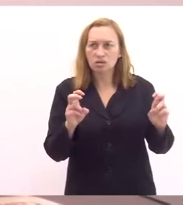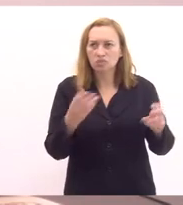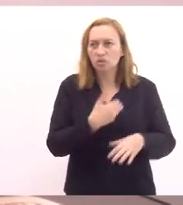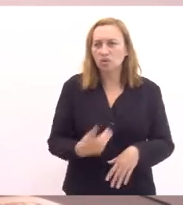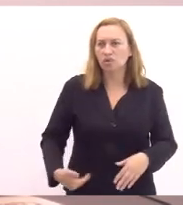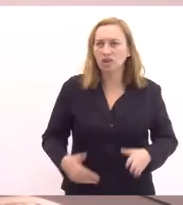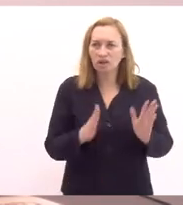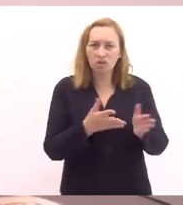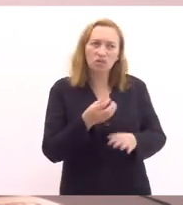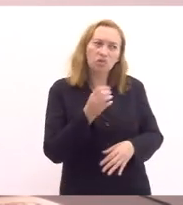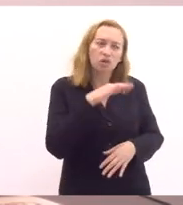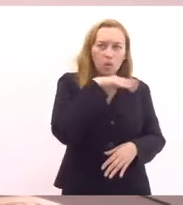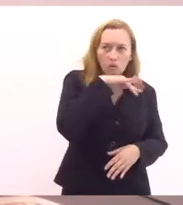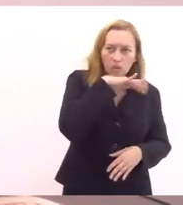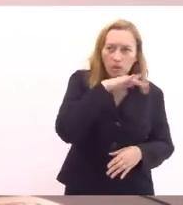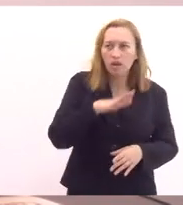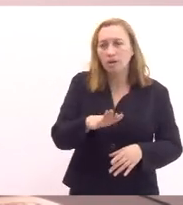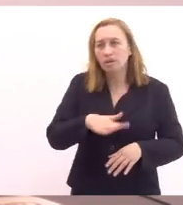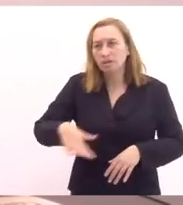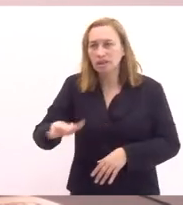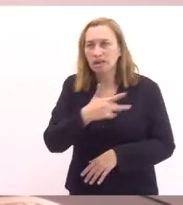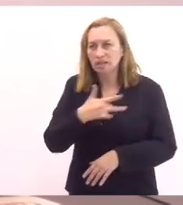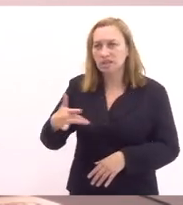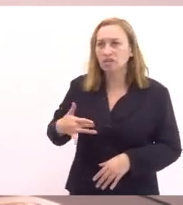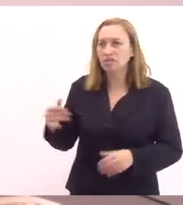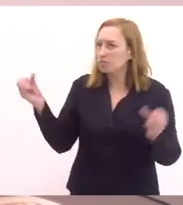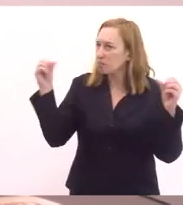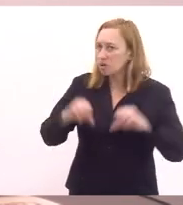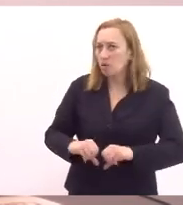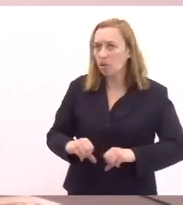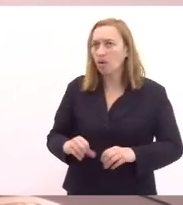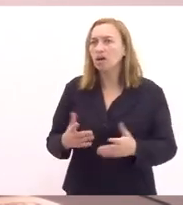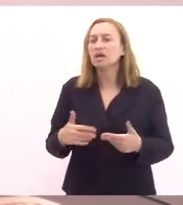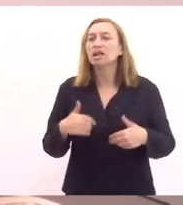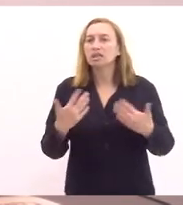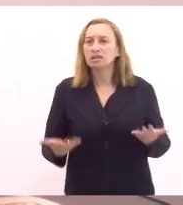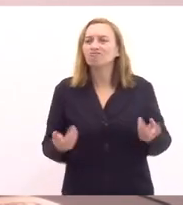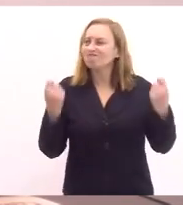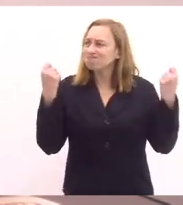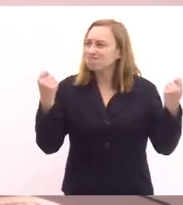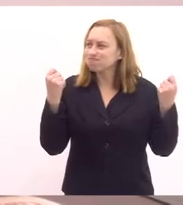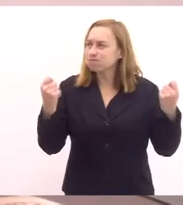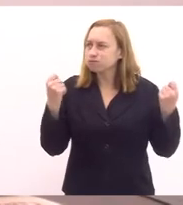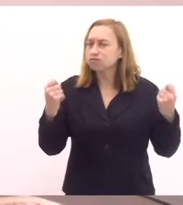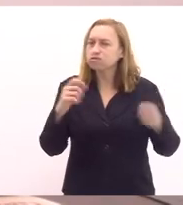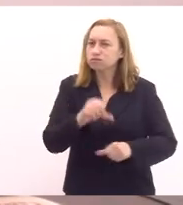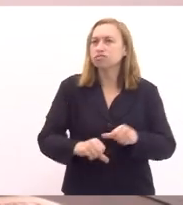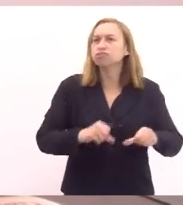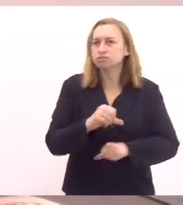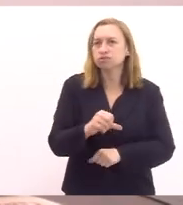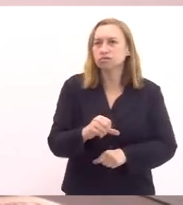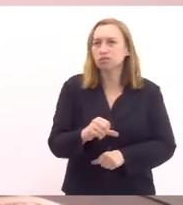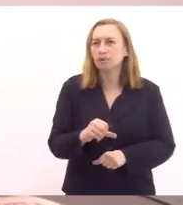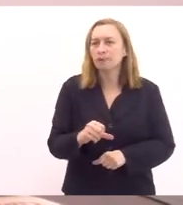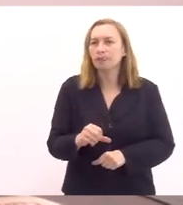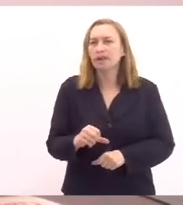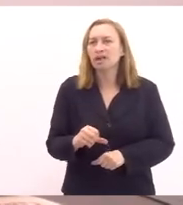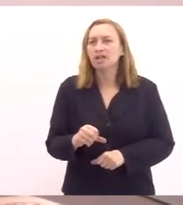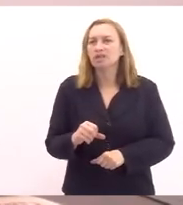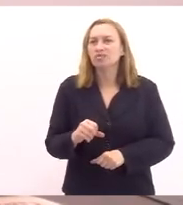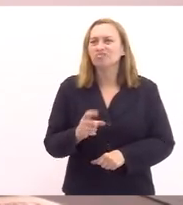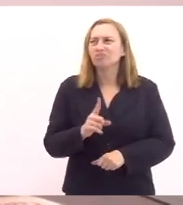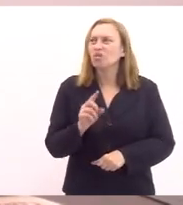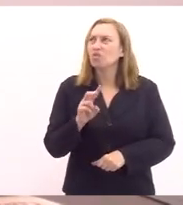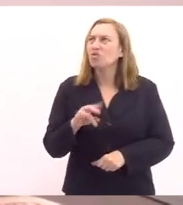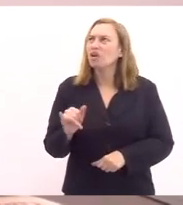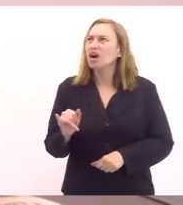para o país mas panela da Saúde foi especialmente negativo e a gente torce para que isso mude né E aqui não vai